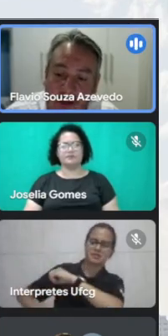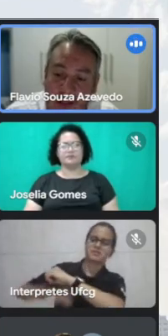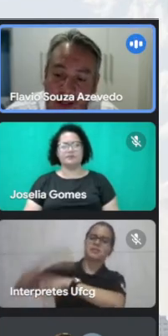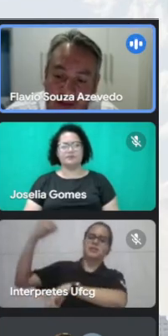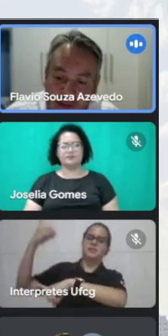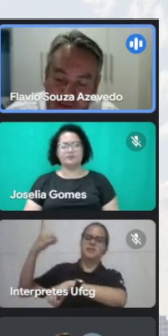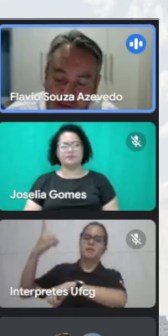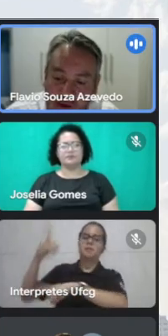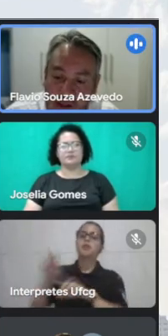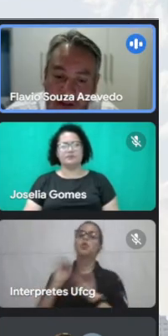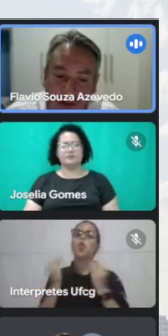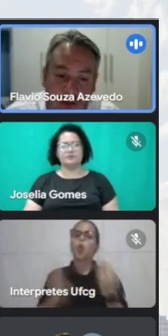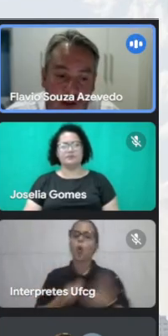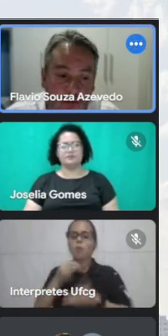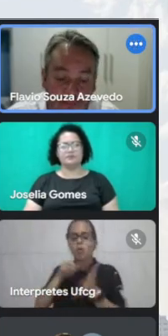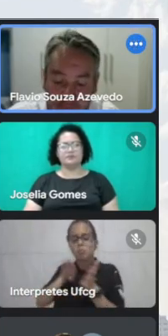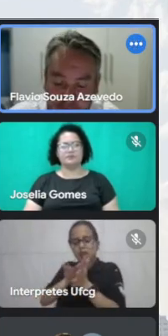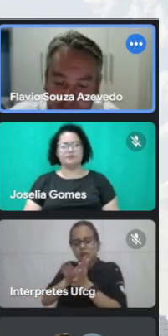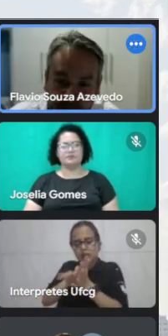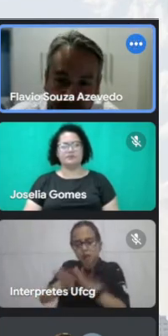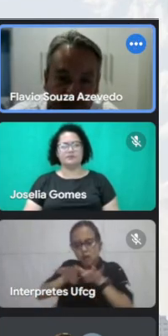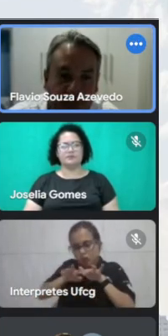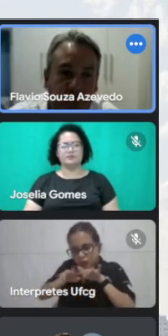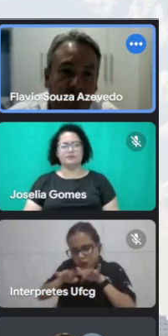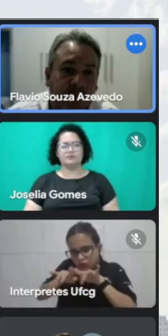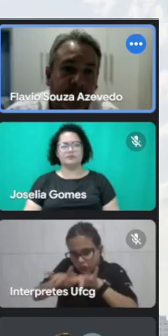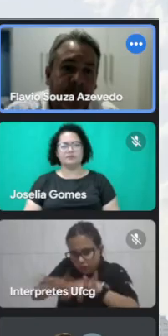dessas bactérias que vivem aí nesse meio.